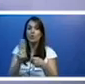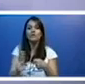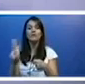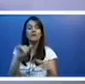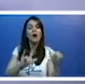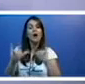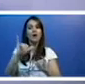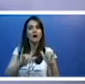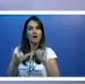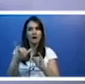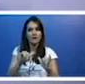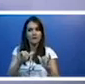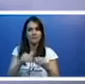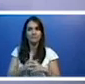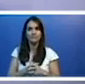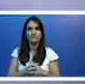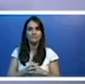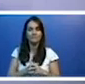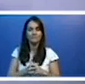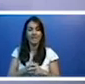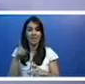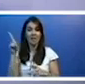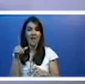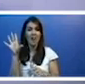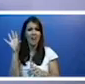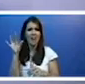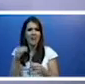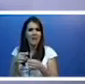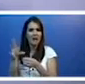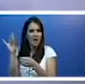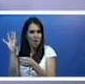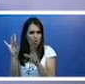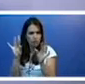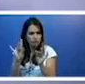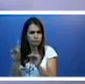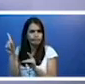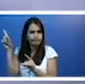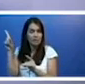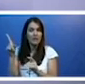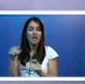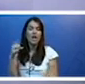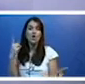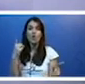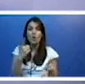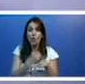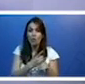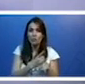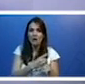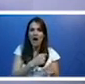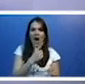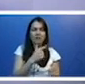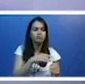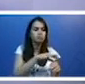a fenolftaleína, né, esse líquido aqui. Ele é uma solução que em meio ácido continua incolor, mas